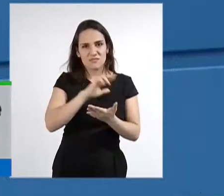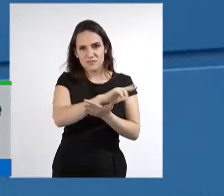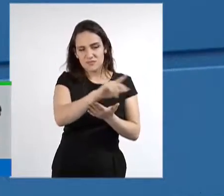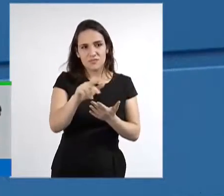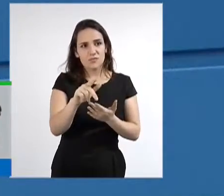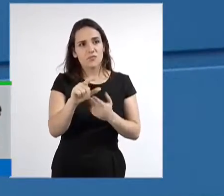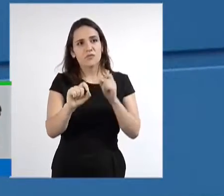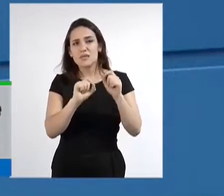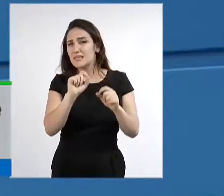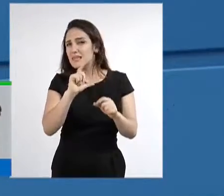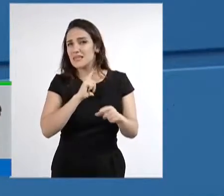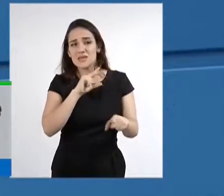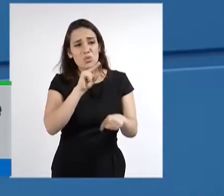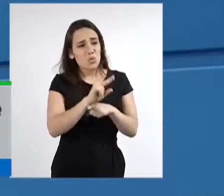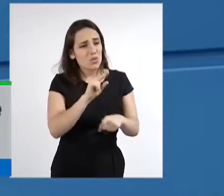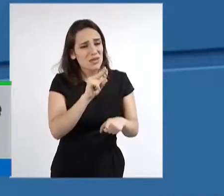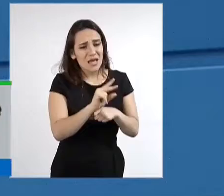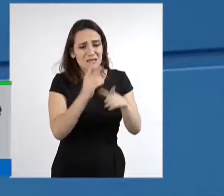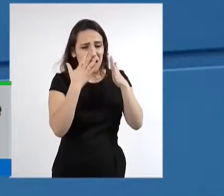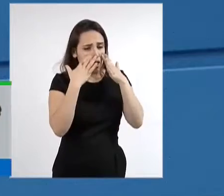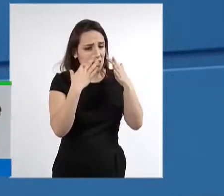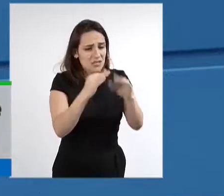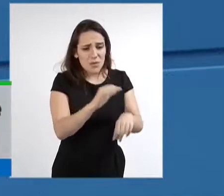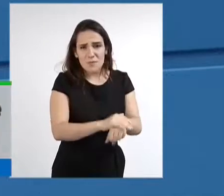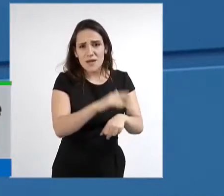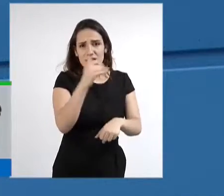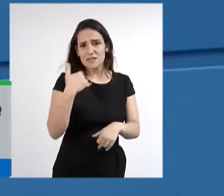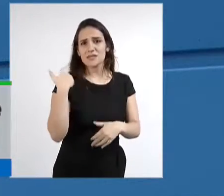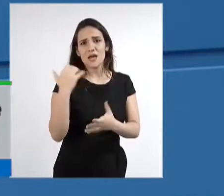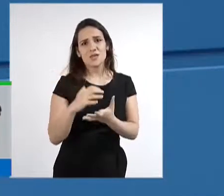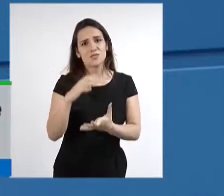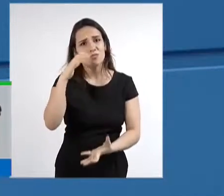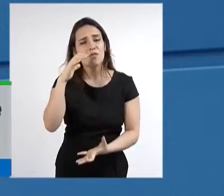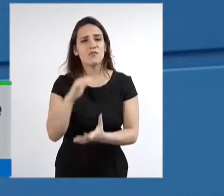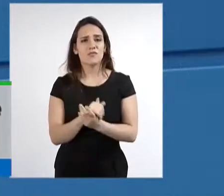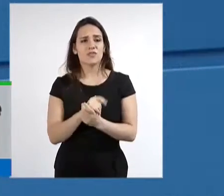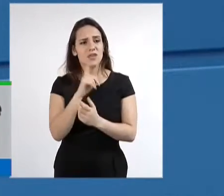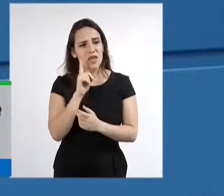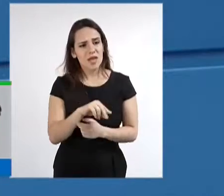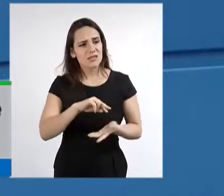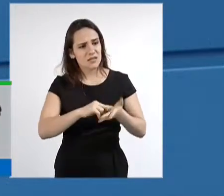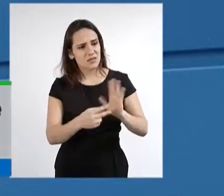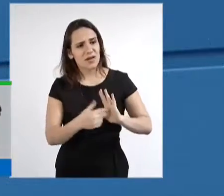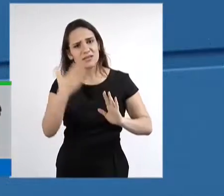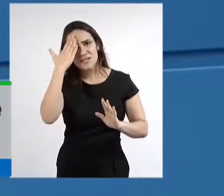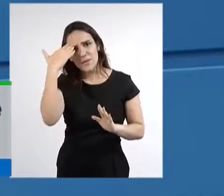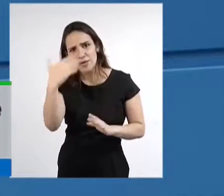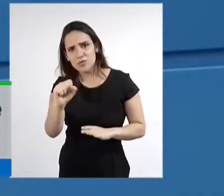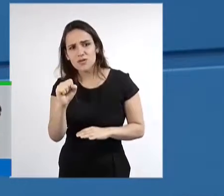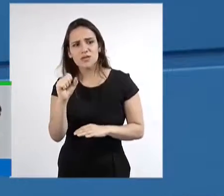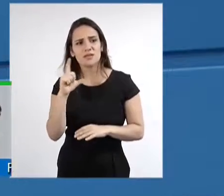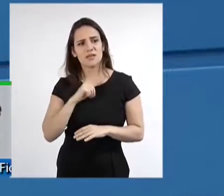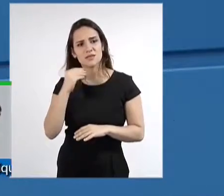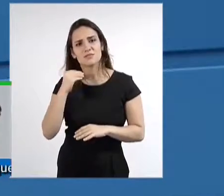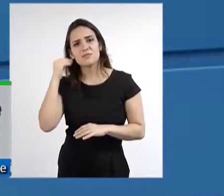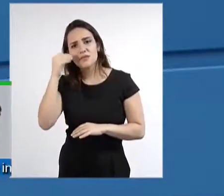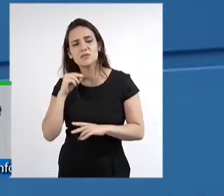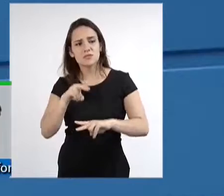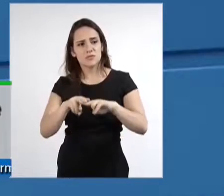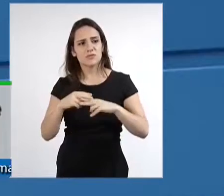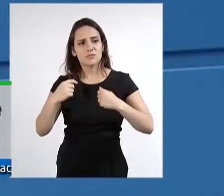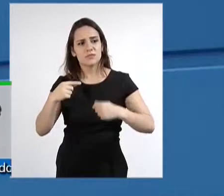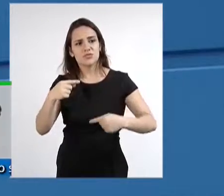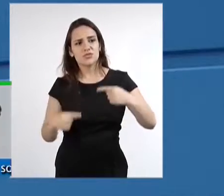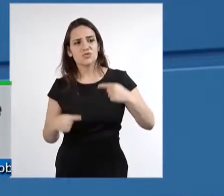é sinônimo de sabedoria. Portanto, eu penso que discutir esse tema, não apenas no